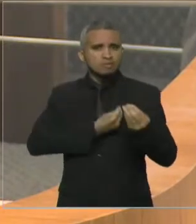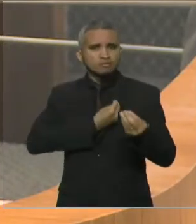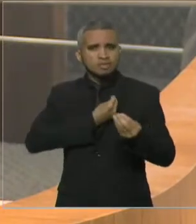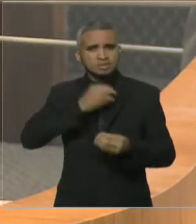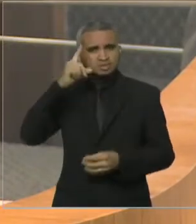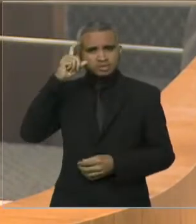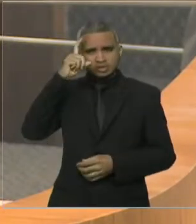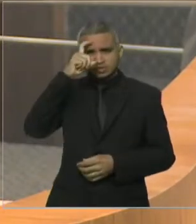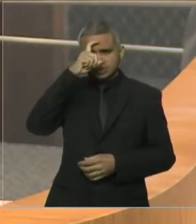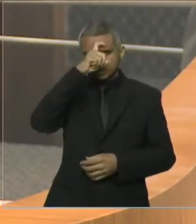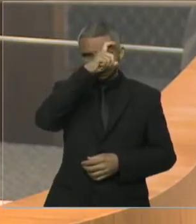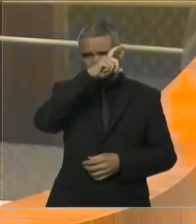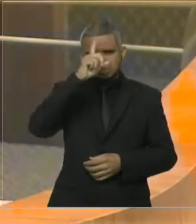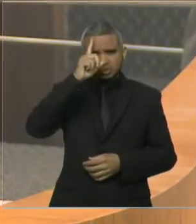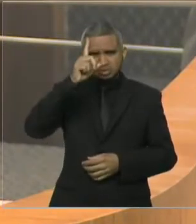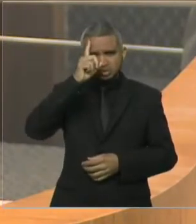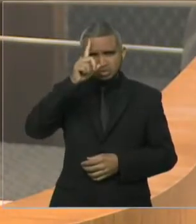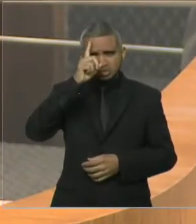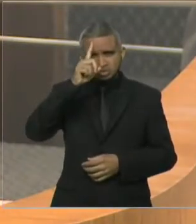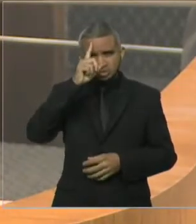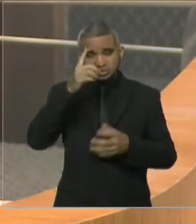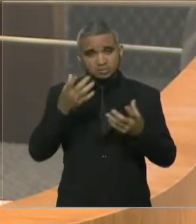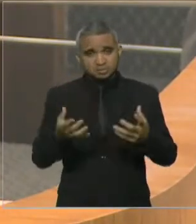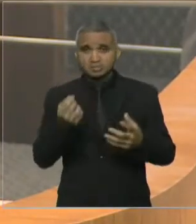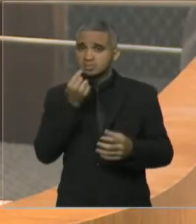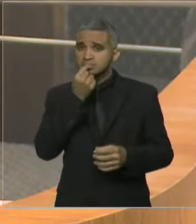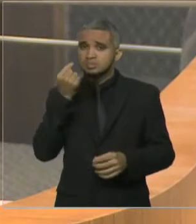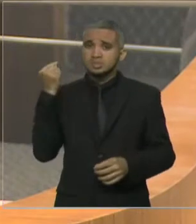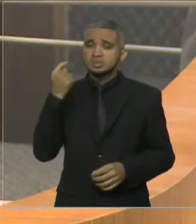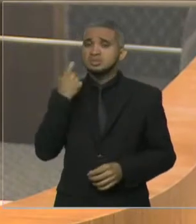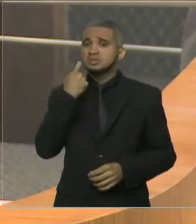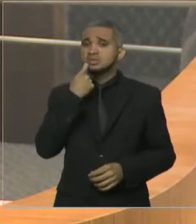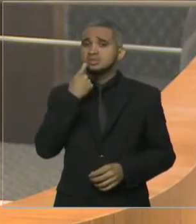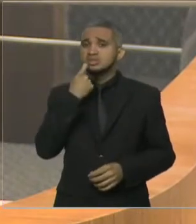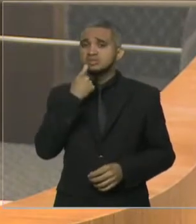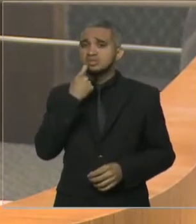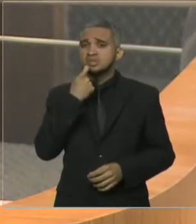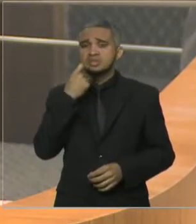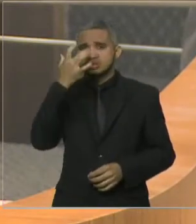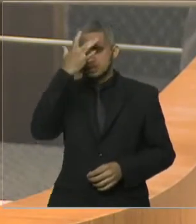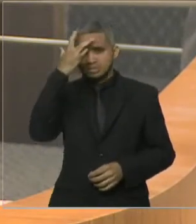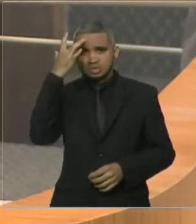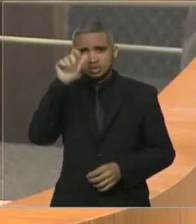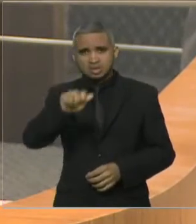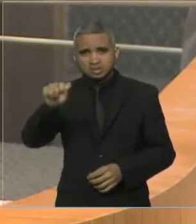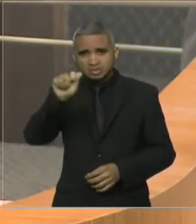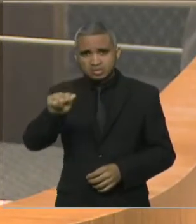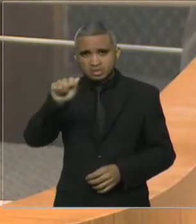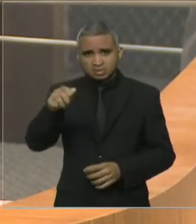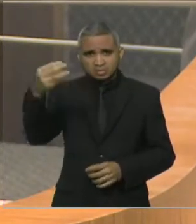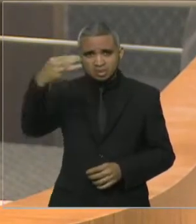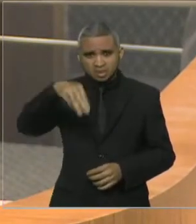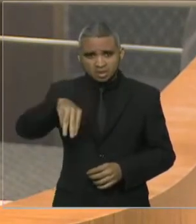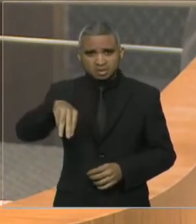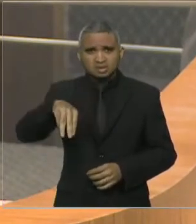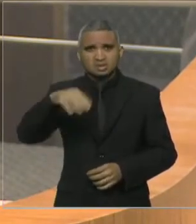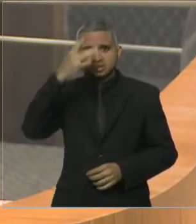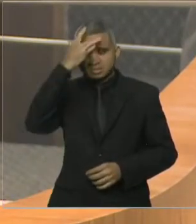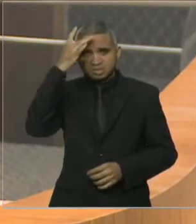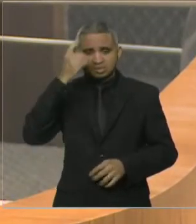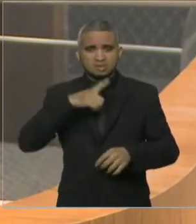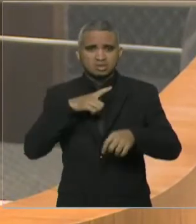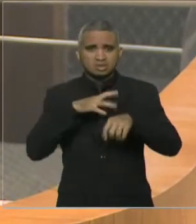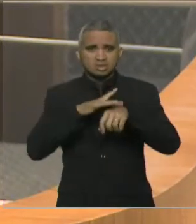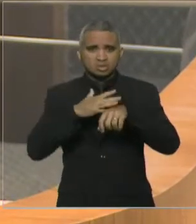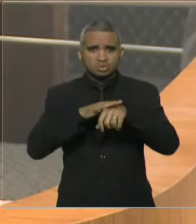sexta-feira, tivemos a oportunidade de receber representantes da Associação Maranhense dos Pacientes Portadores de Doenças